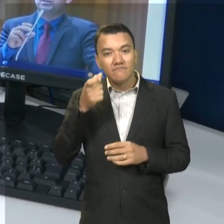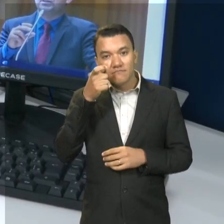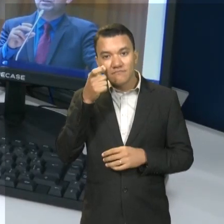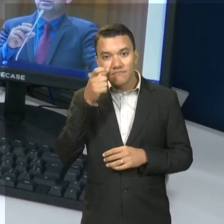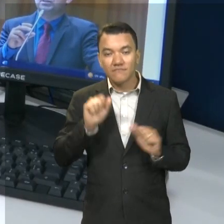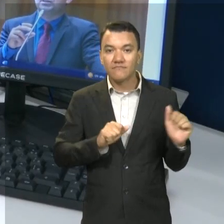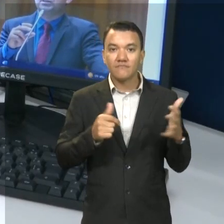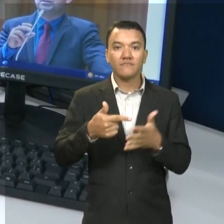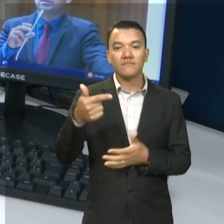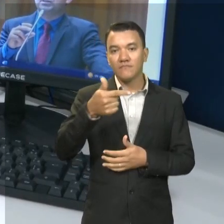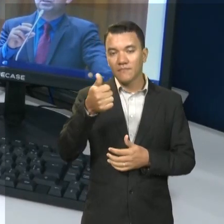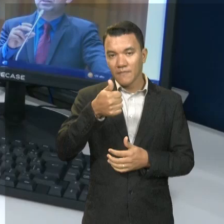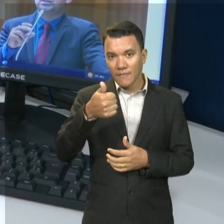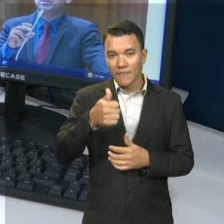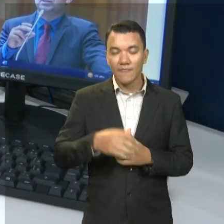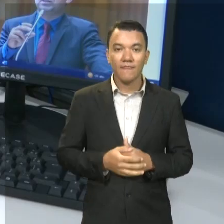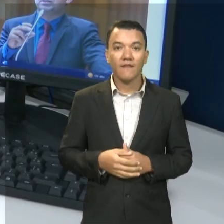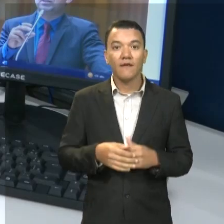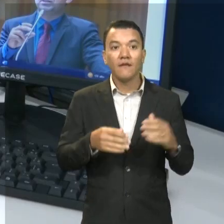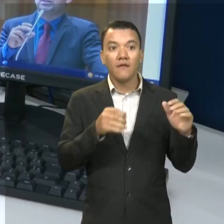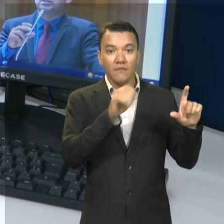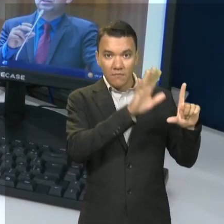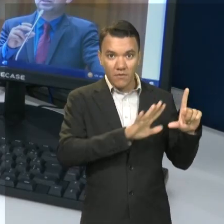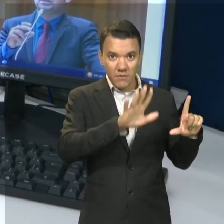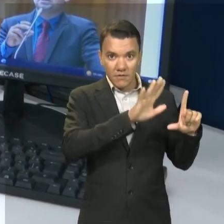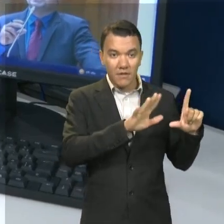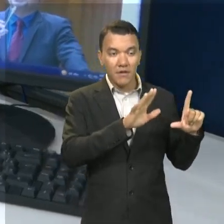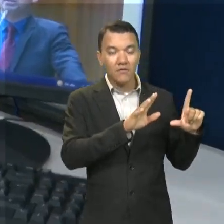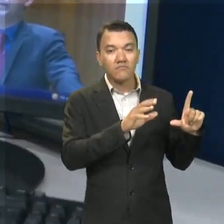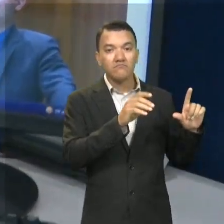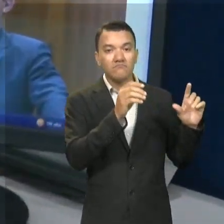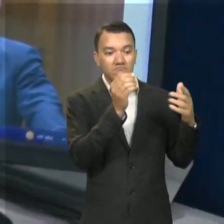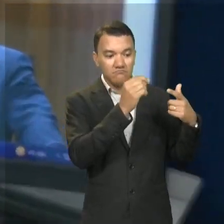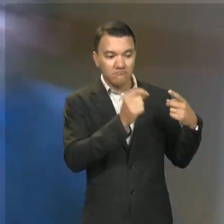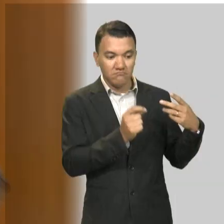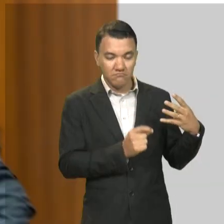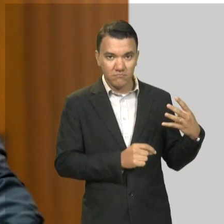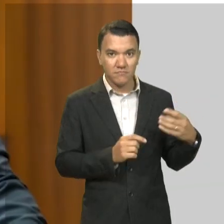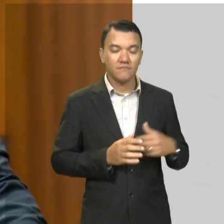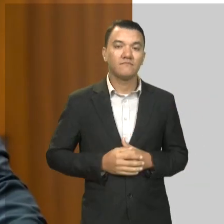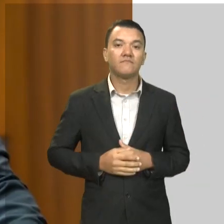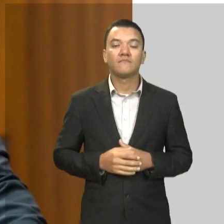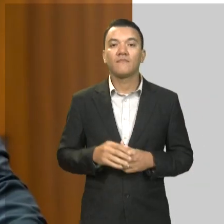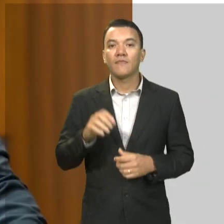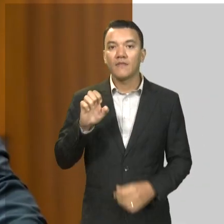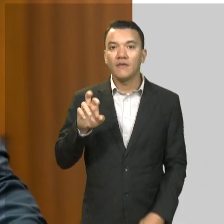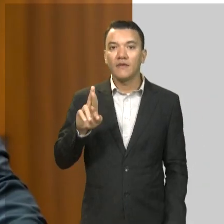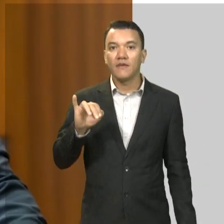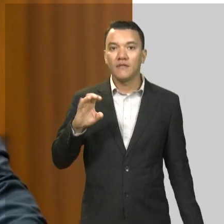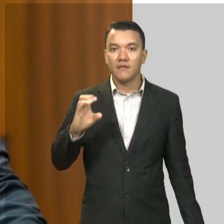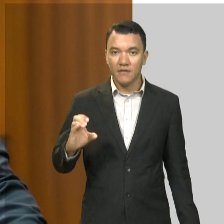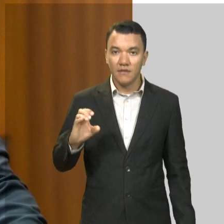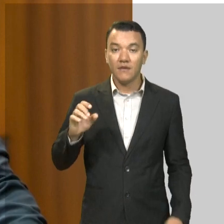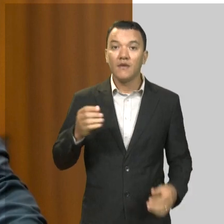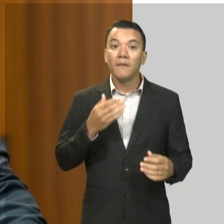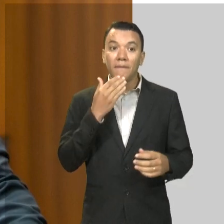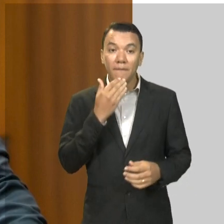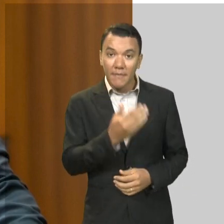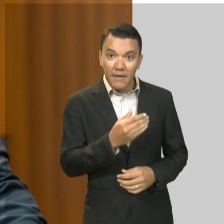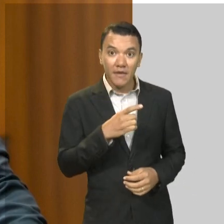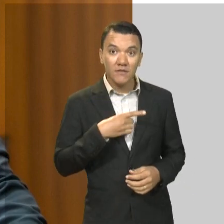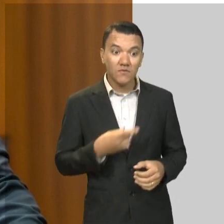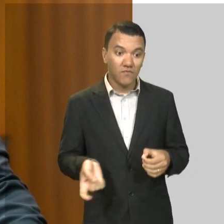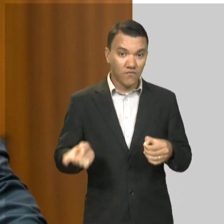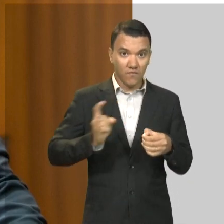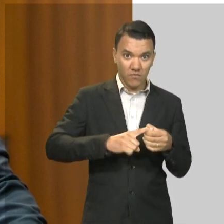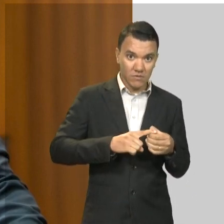primeira edição. Vamos aos destaques do portal desta quinta-feira. Eric Costa pede restabelecimento de fornecimento de